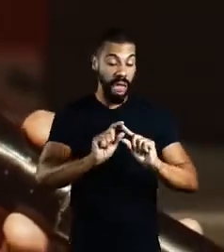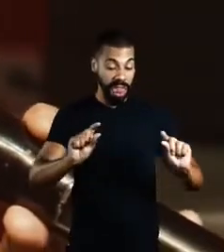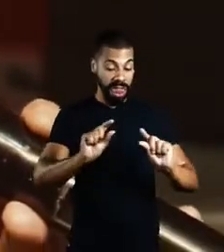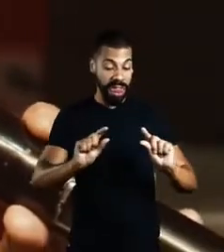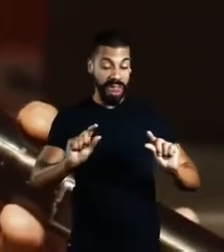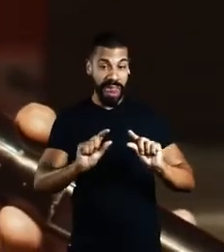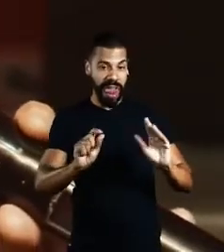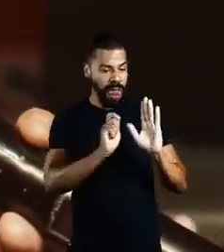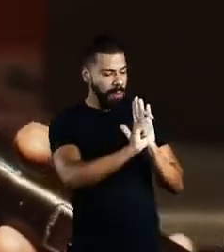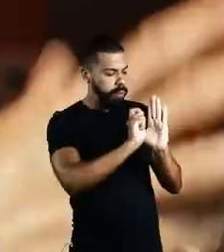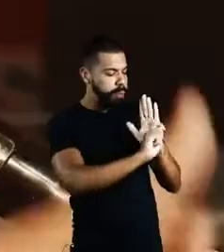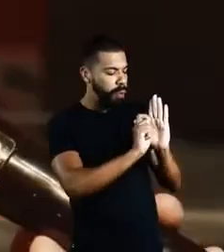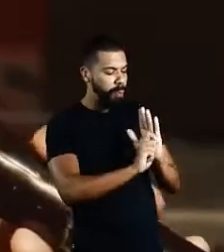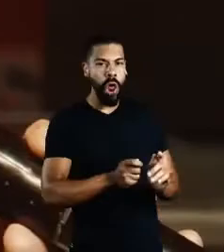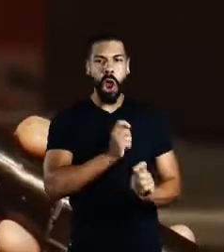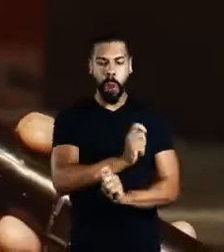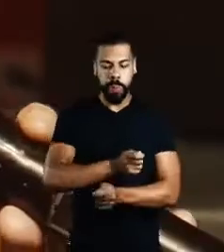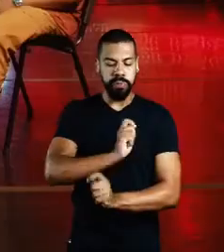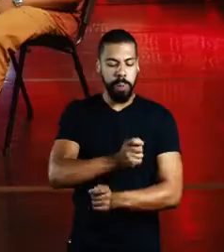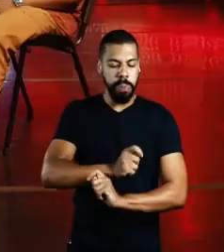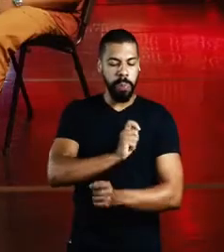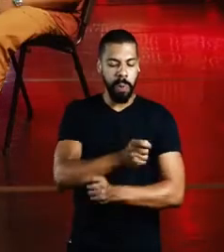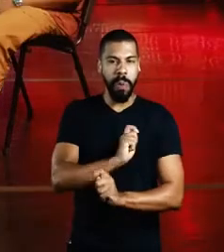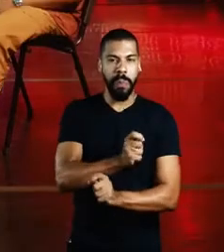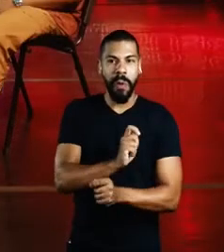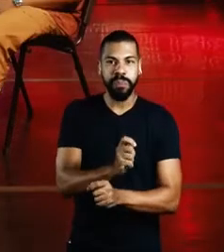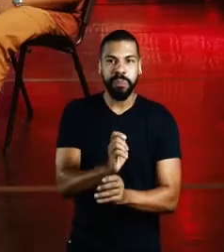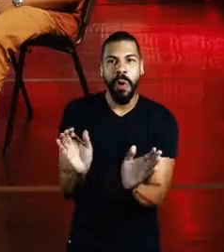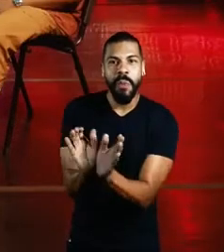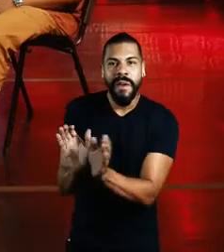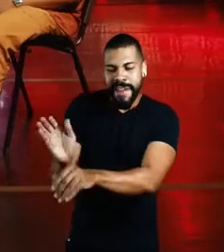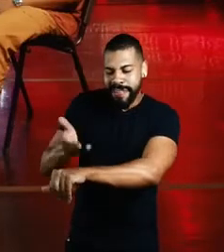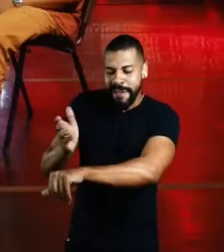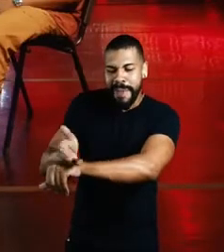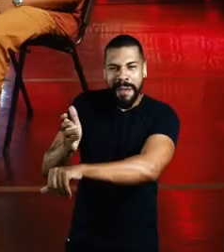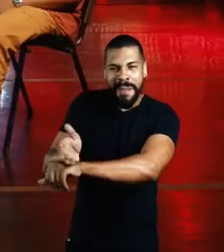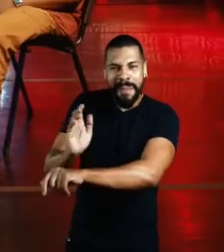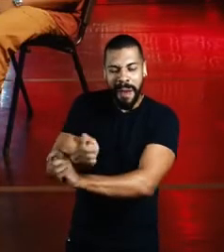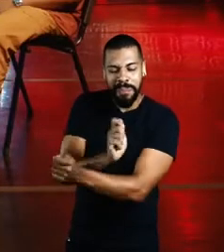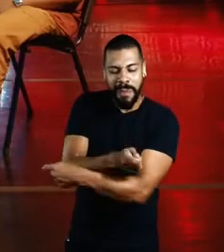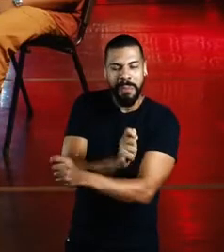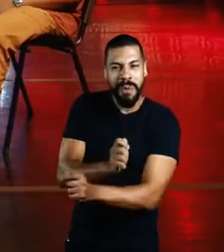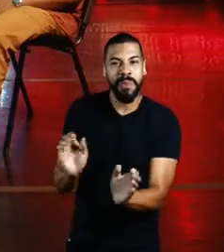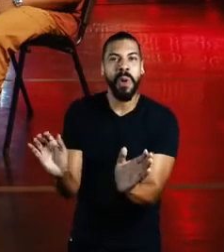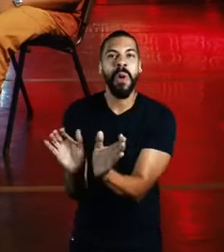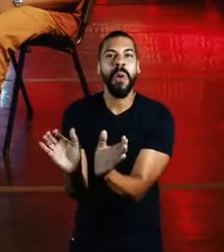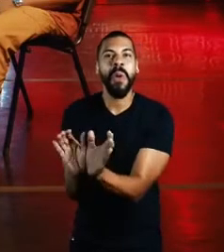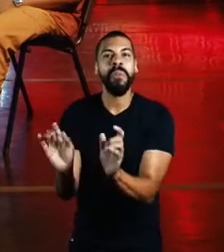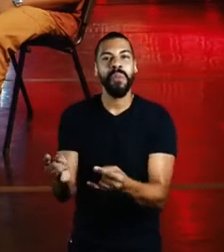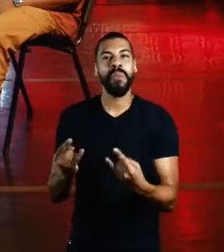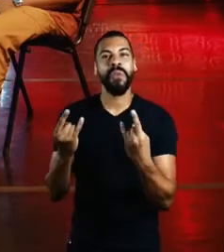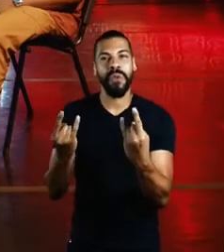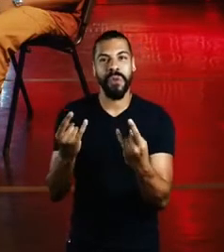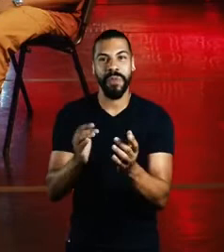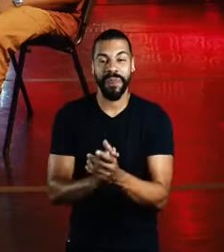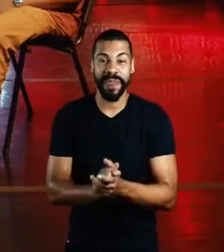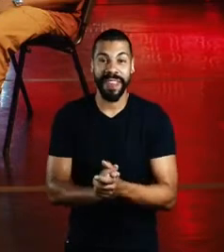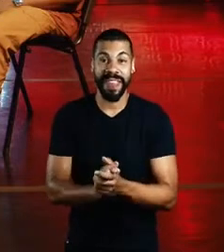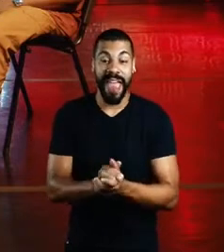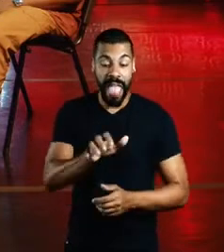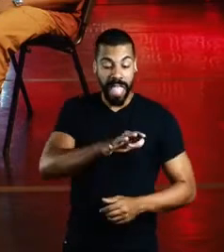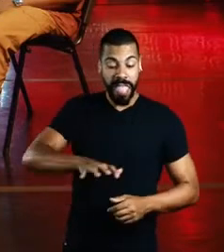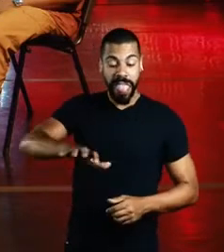roqueiros. Tal, né? Fizemos um ensaio com os caras. Aí, o nome desse grupo, desse grupo de rock era Região Abissal,